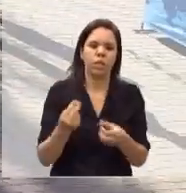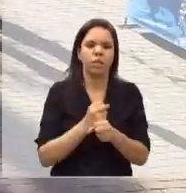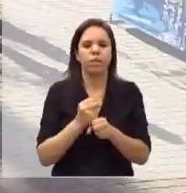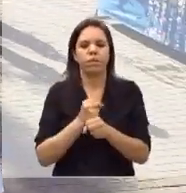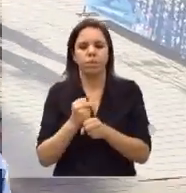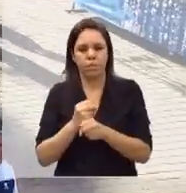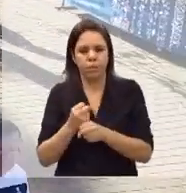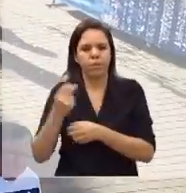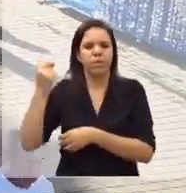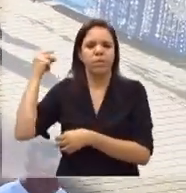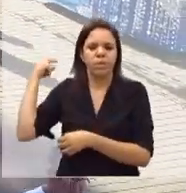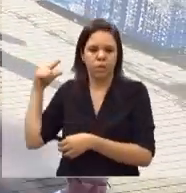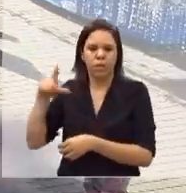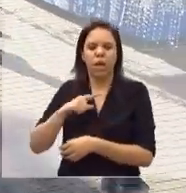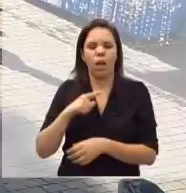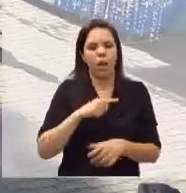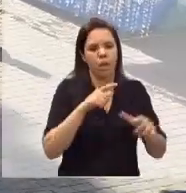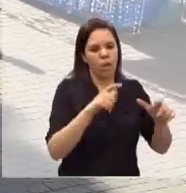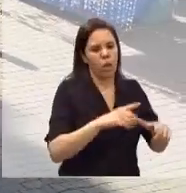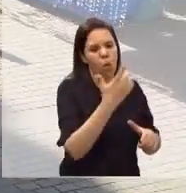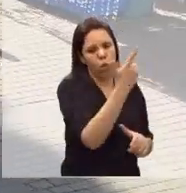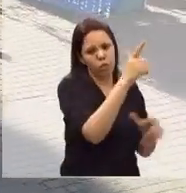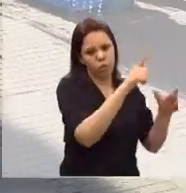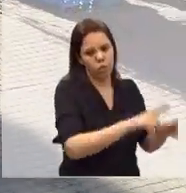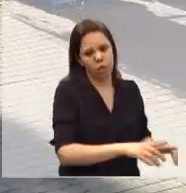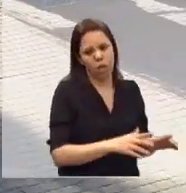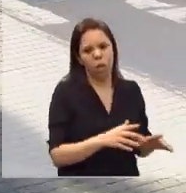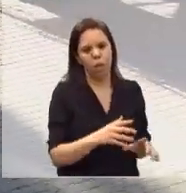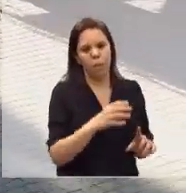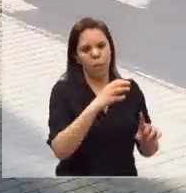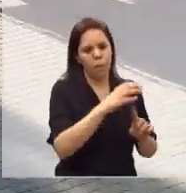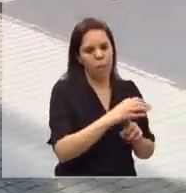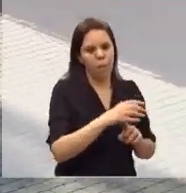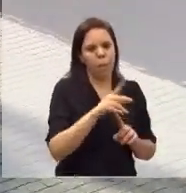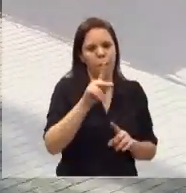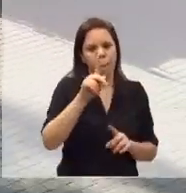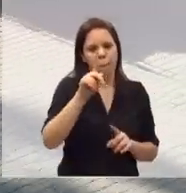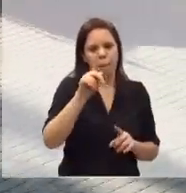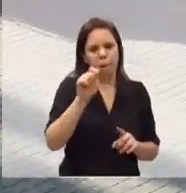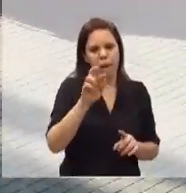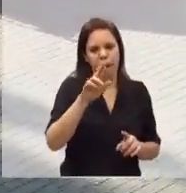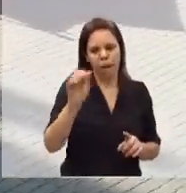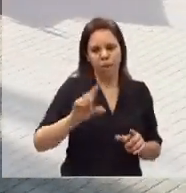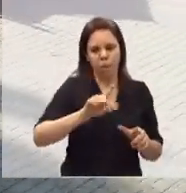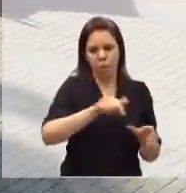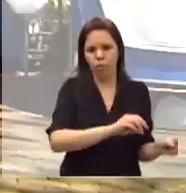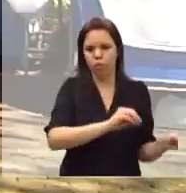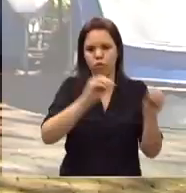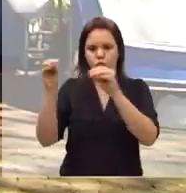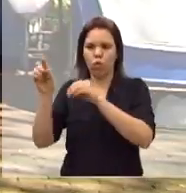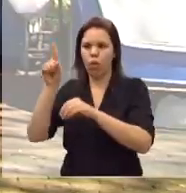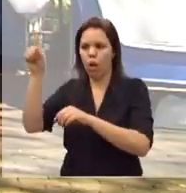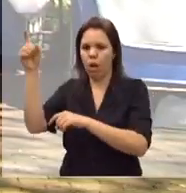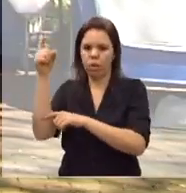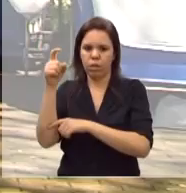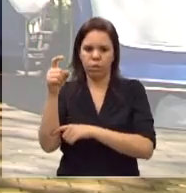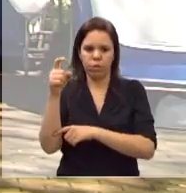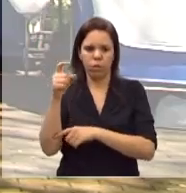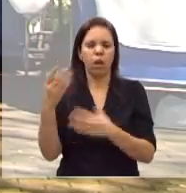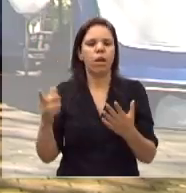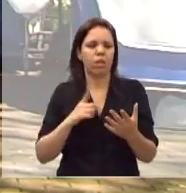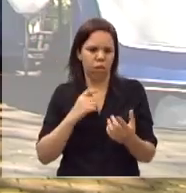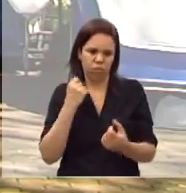né? Antigamente era aqui no Largo do Pará, durante muitos anos, depois subiu lá para o Centro de Convivência Cultural e ela ainda tem